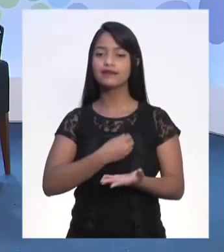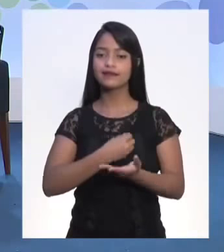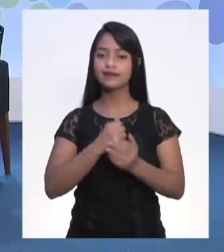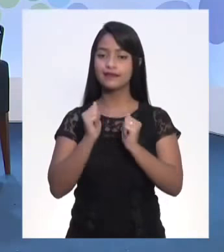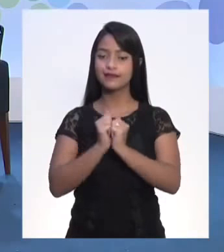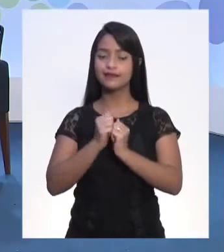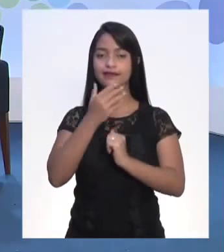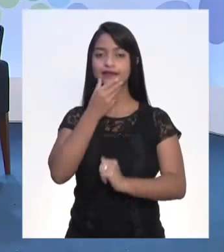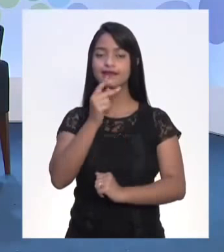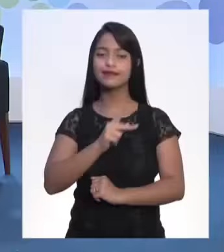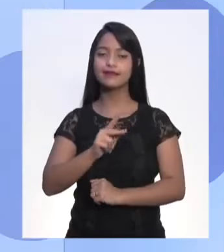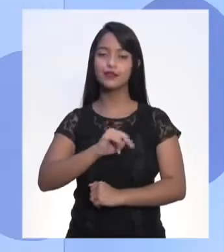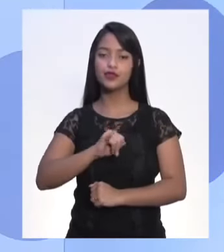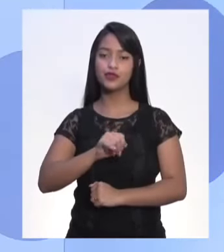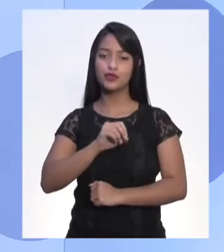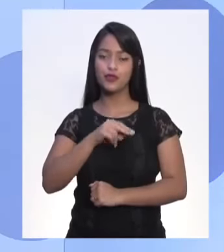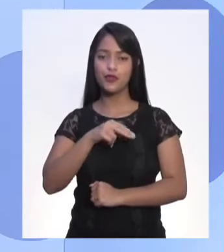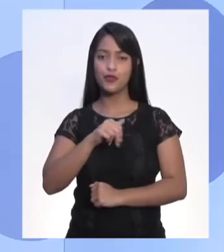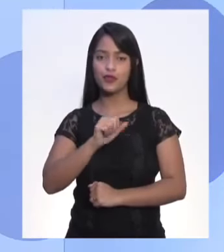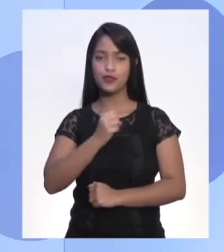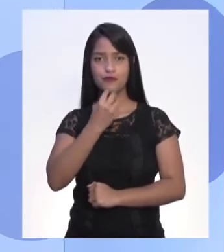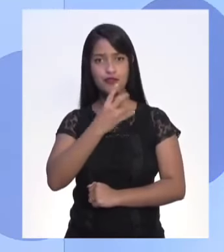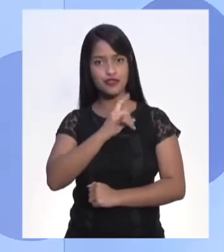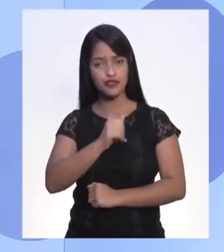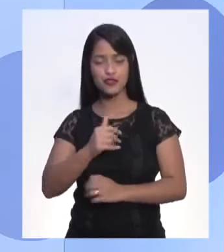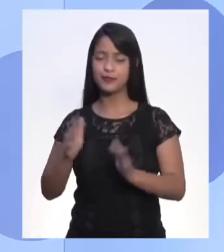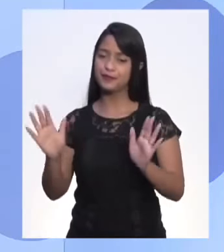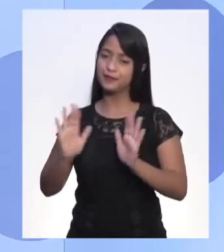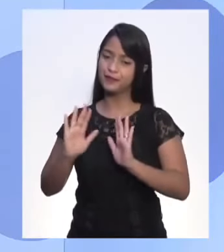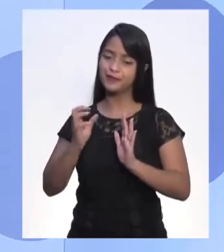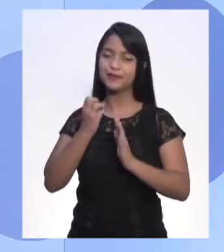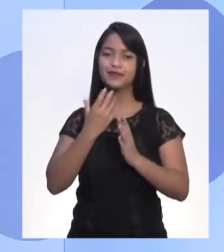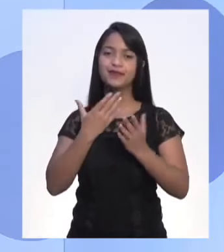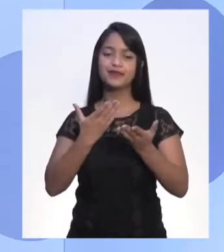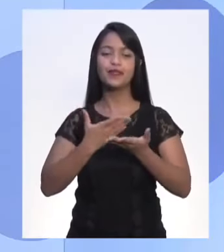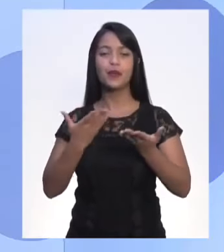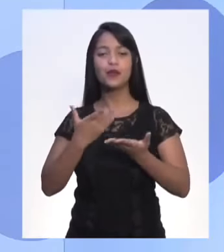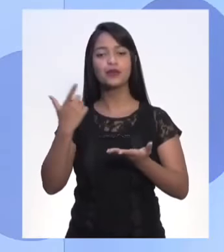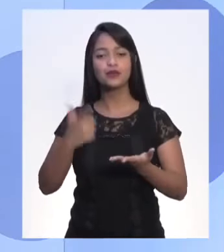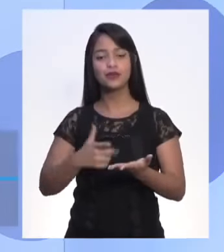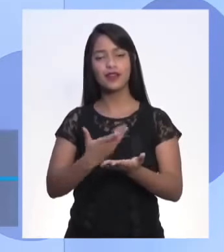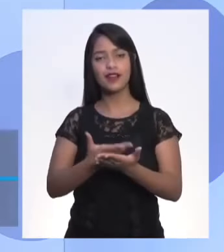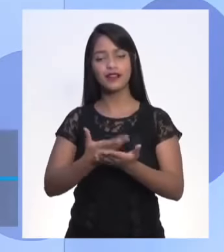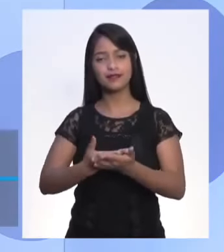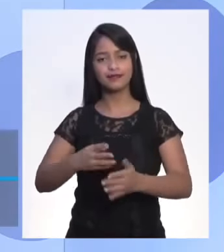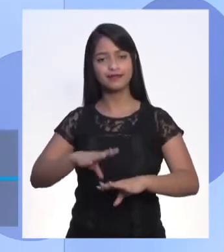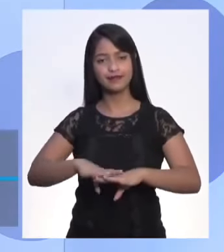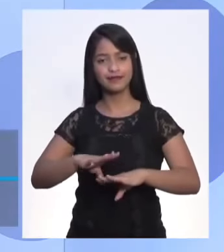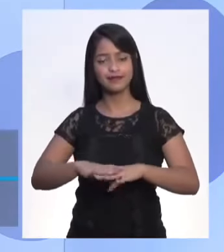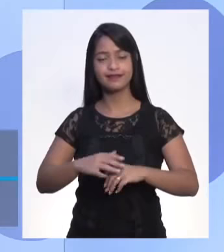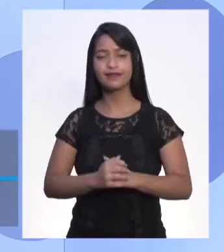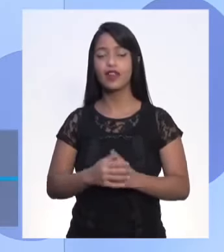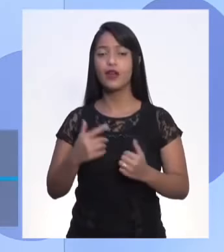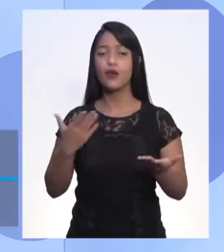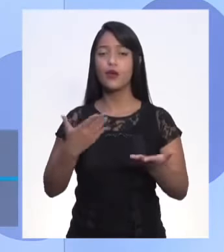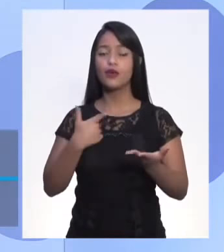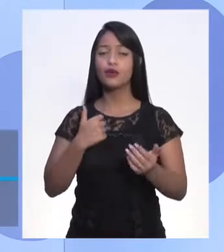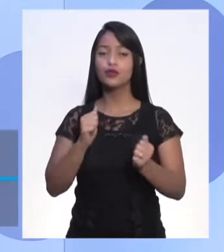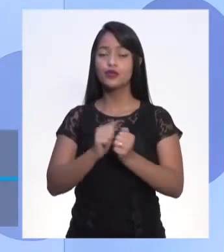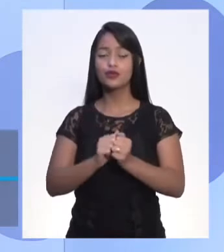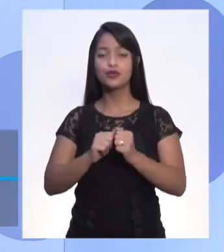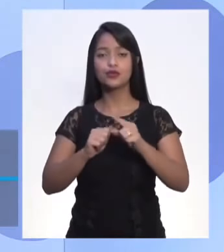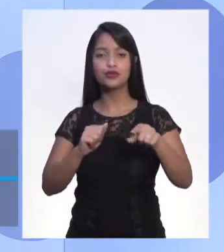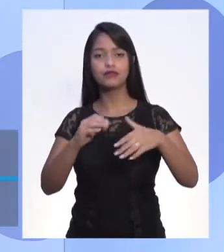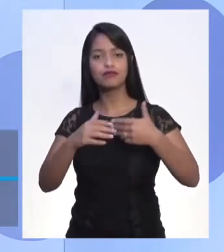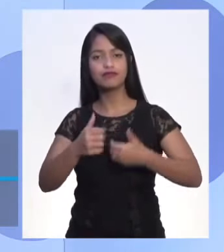Jonas Bom dia Jonas Olá bom dia sejam todos bem-vindos aqui para mais uma aula de matemática hoje eu vou acompanhar vocês aqui